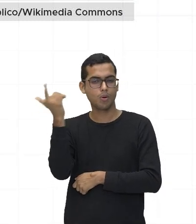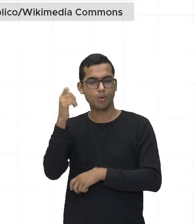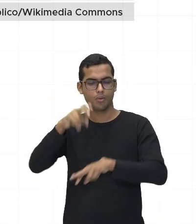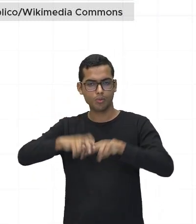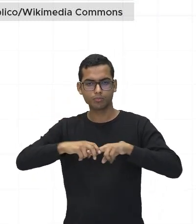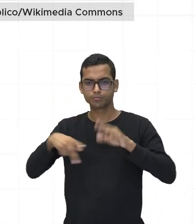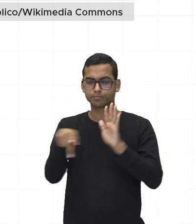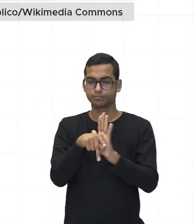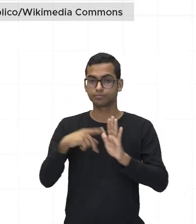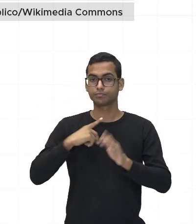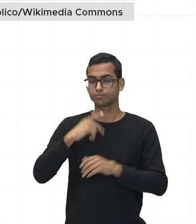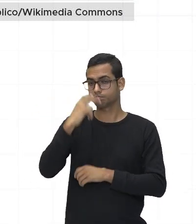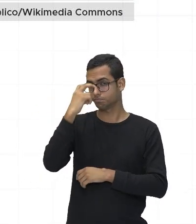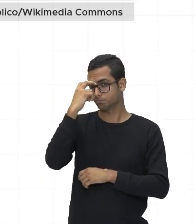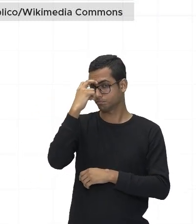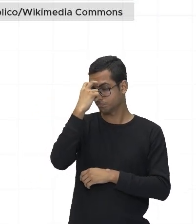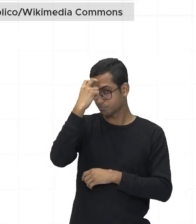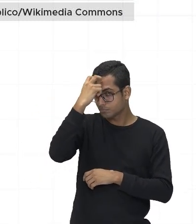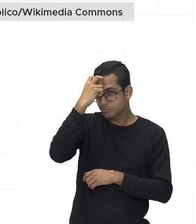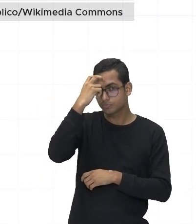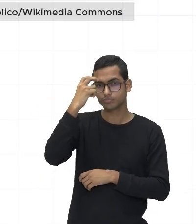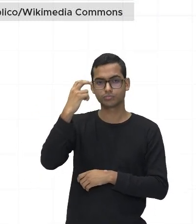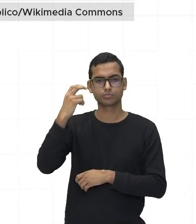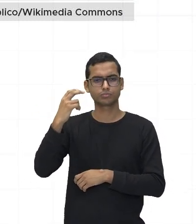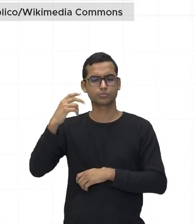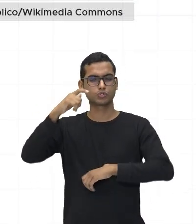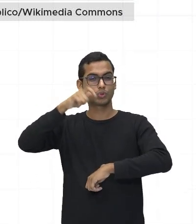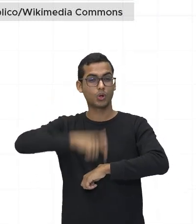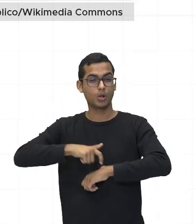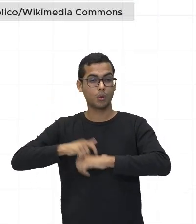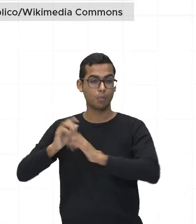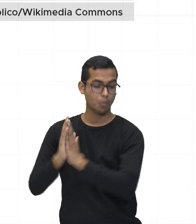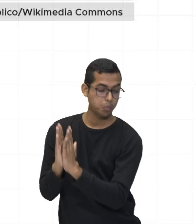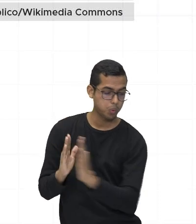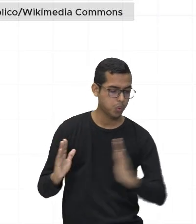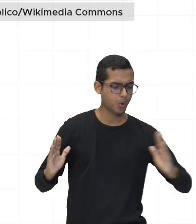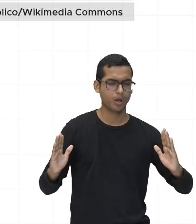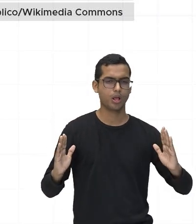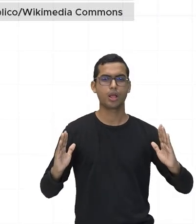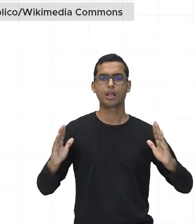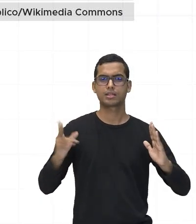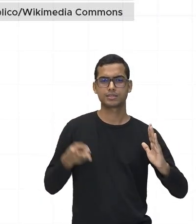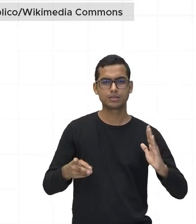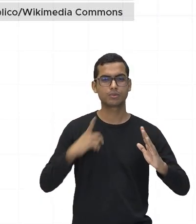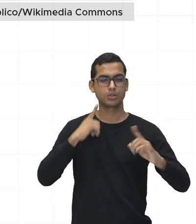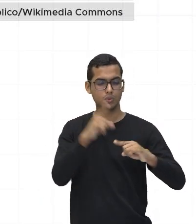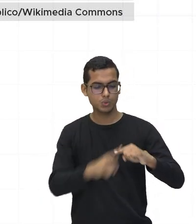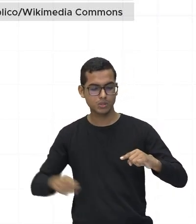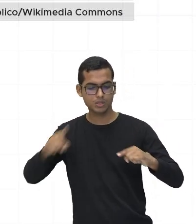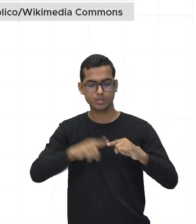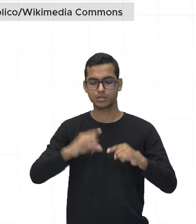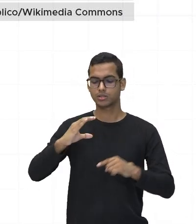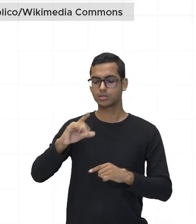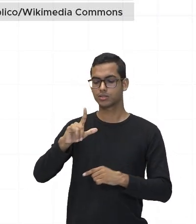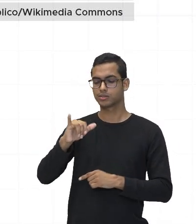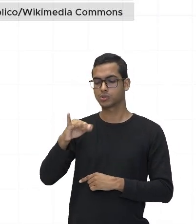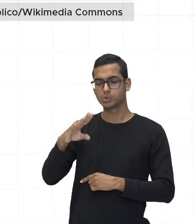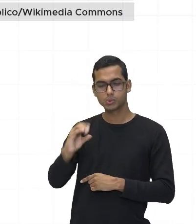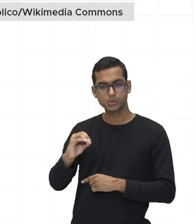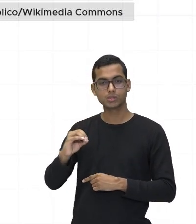hinduísmo, o tempo ele é cíclico, a existência ela é cíclica. feita de ciclos de